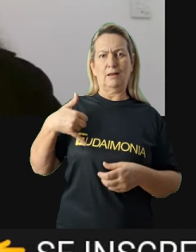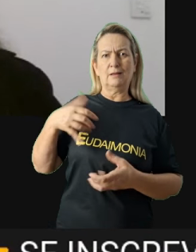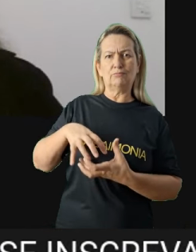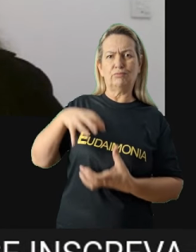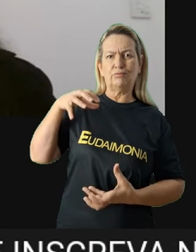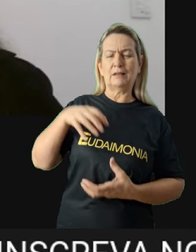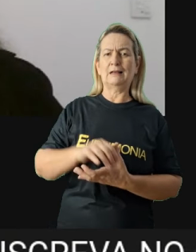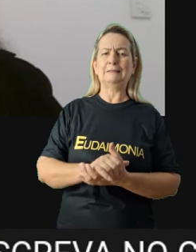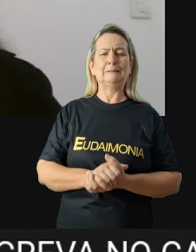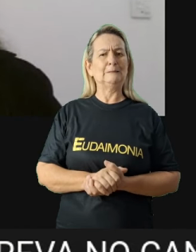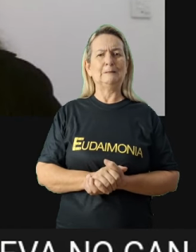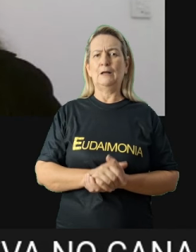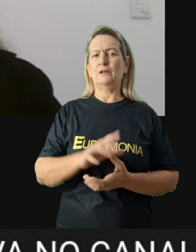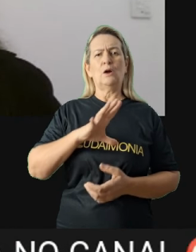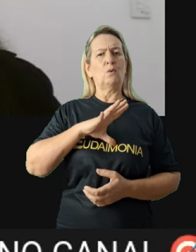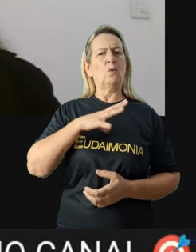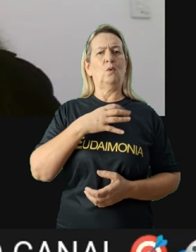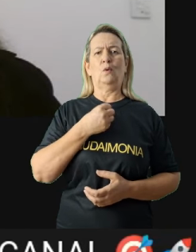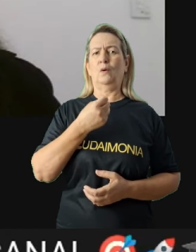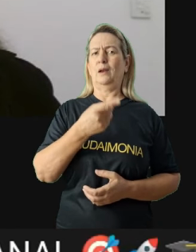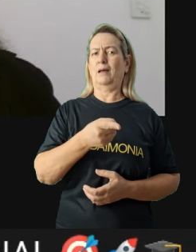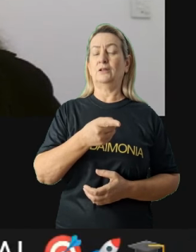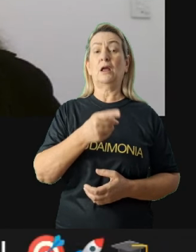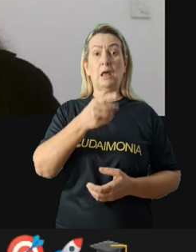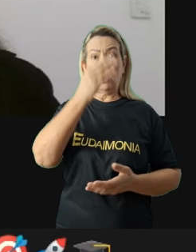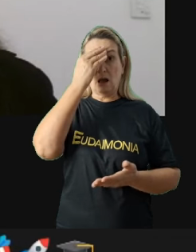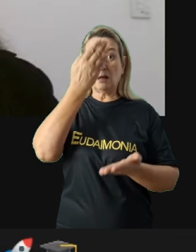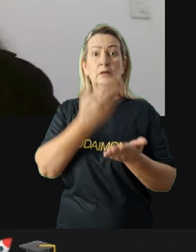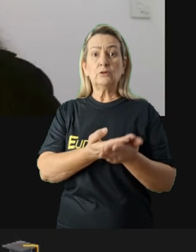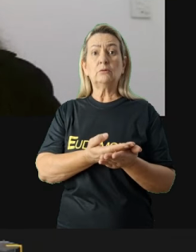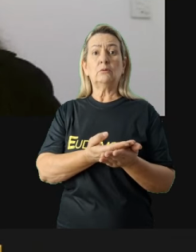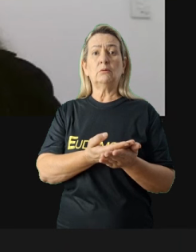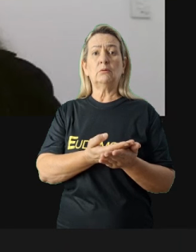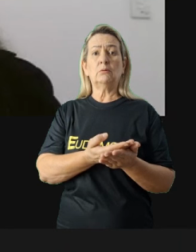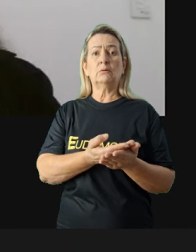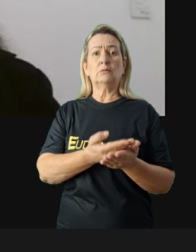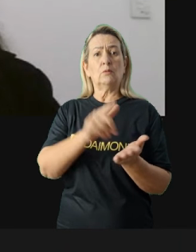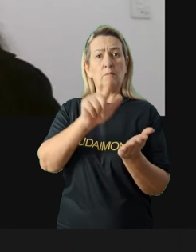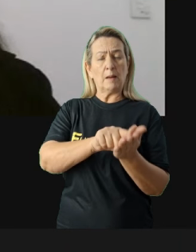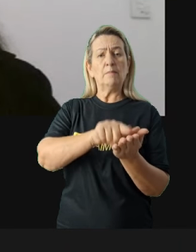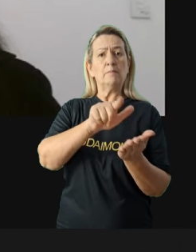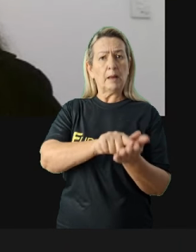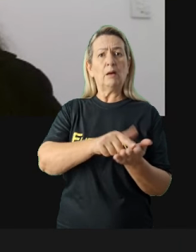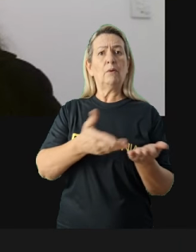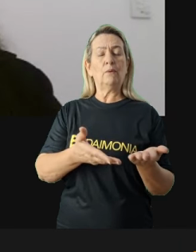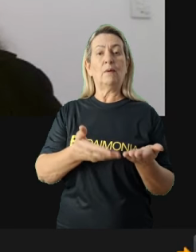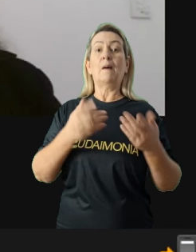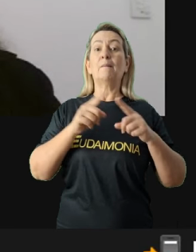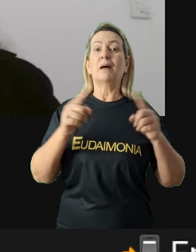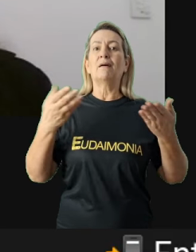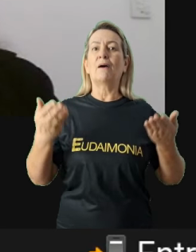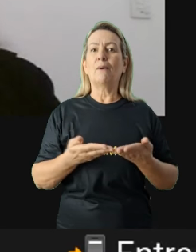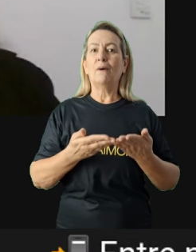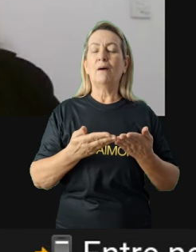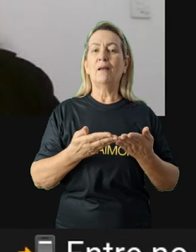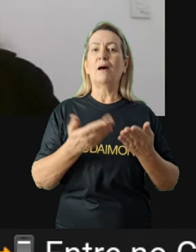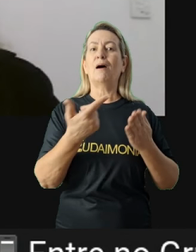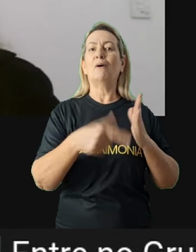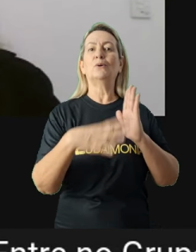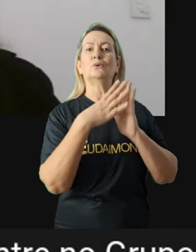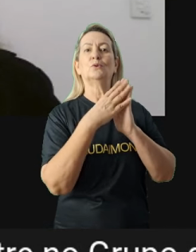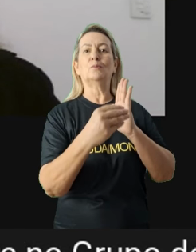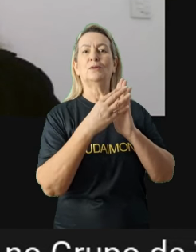meu Deus do céu, eu nessa idade eu não teria coragem de fazer um negócio desse. Mas ele acreditava nisso mesmo. E